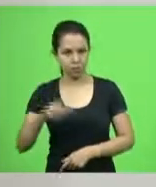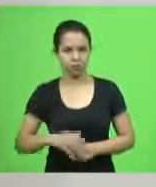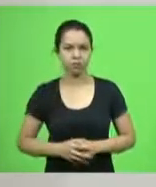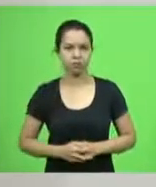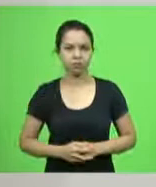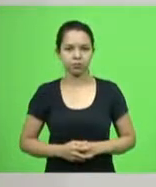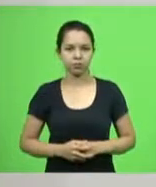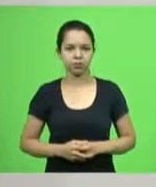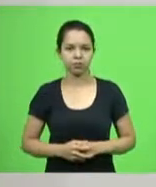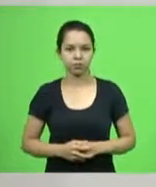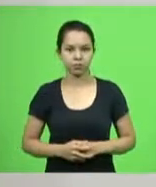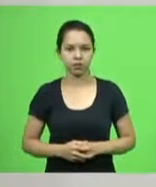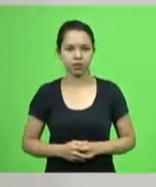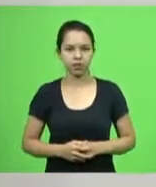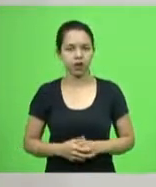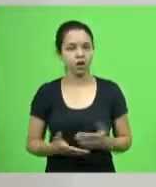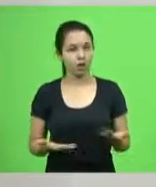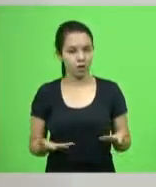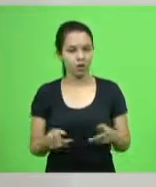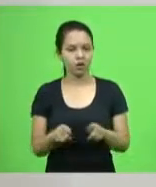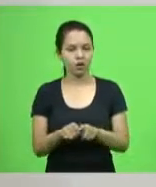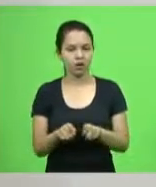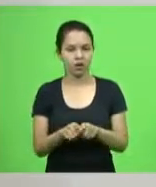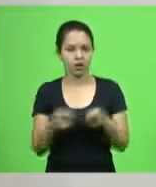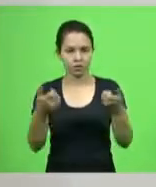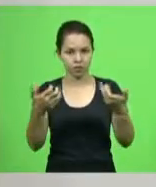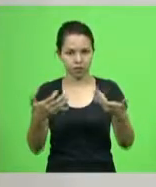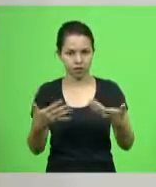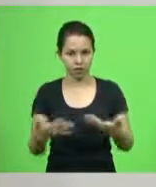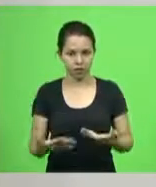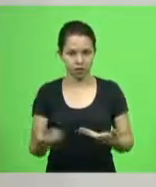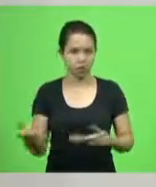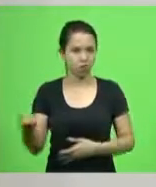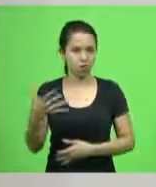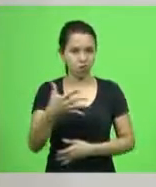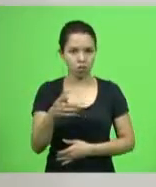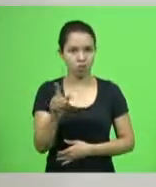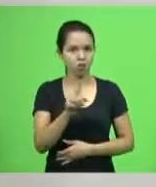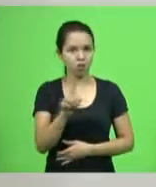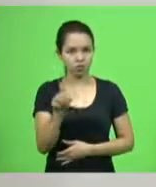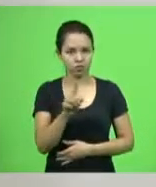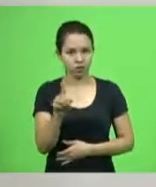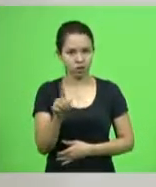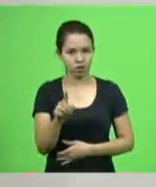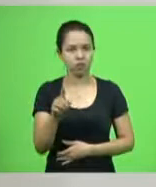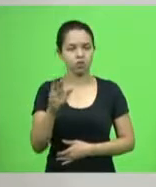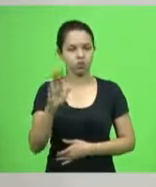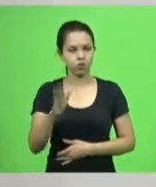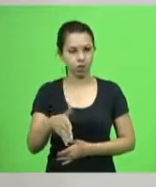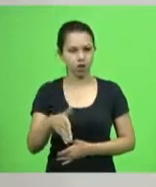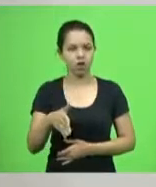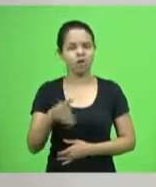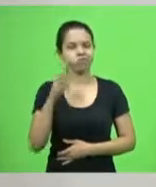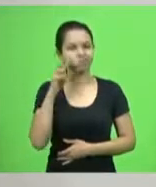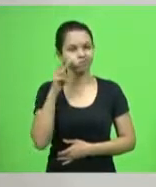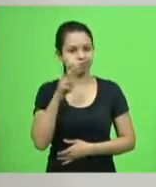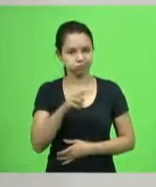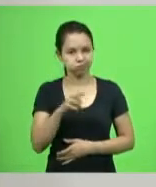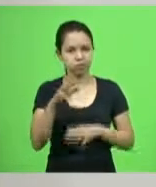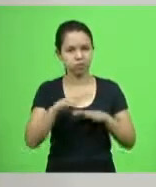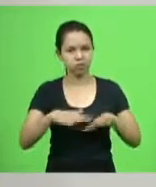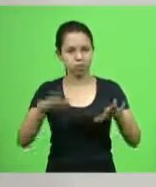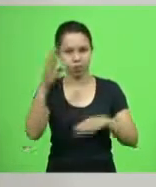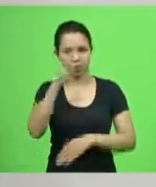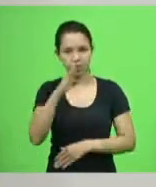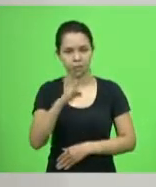novo, temos acompanhado a nível nacional e temos trabalhado muito nesse sentido, que é a